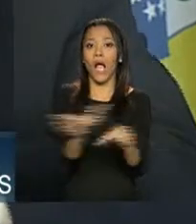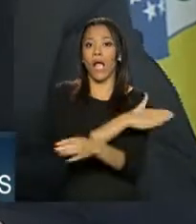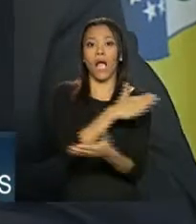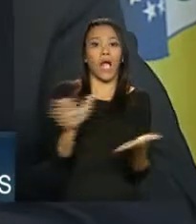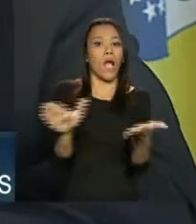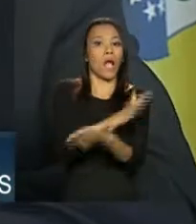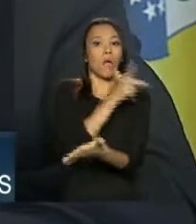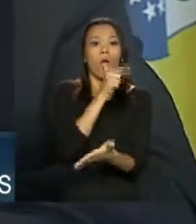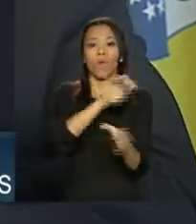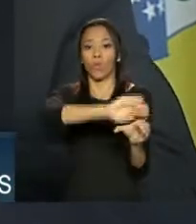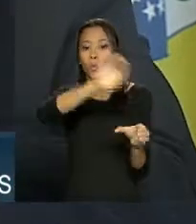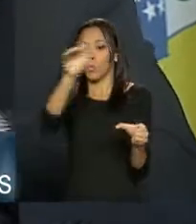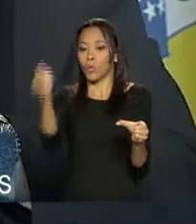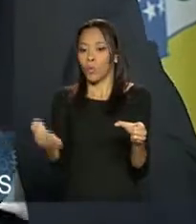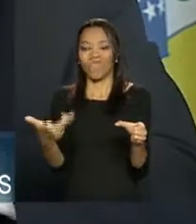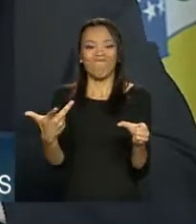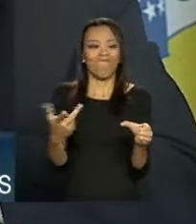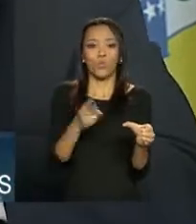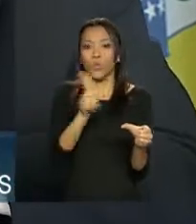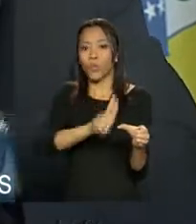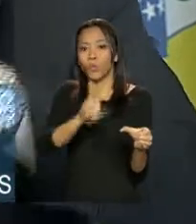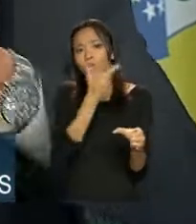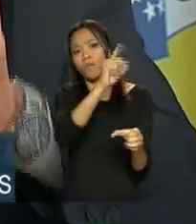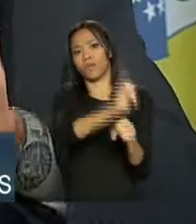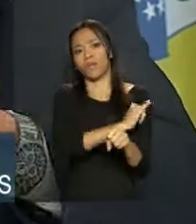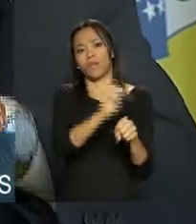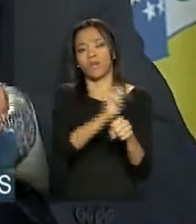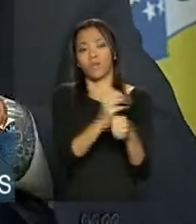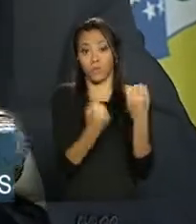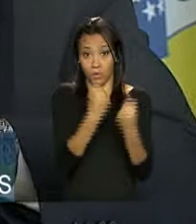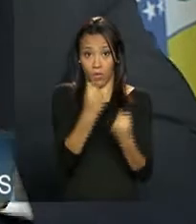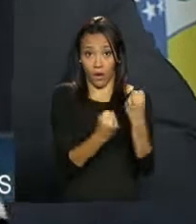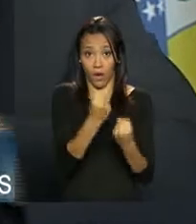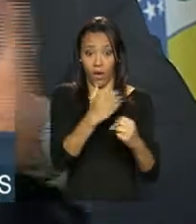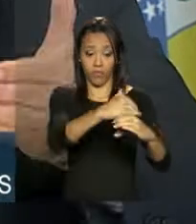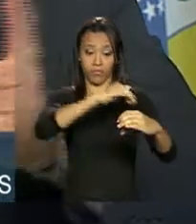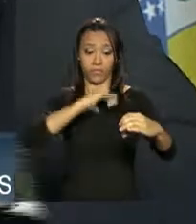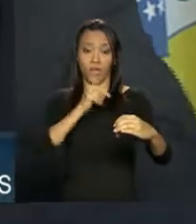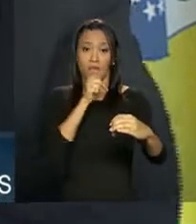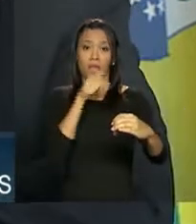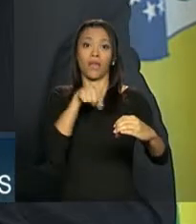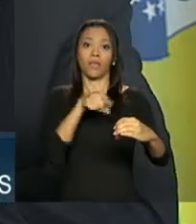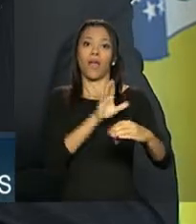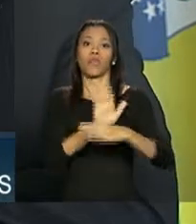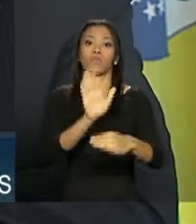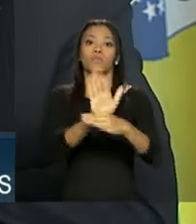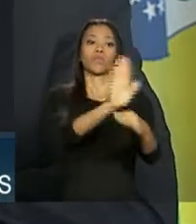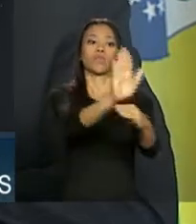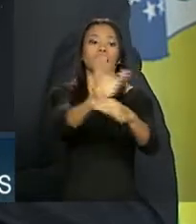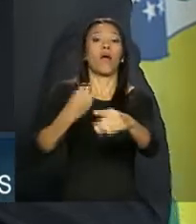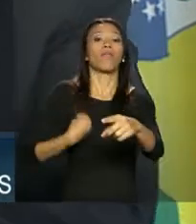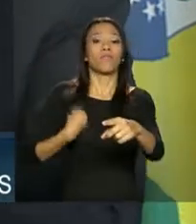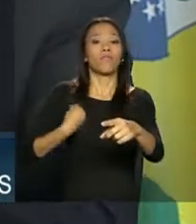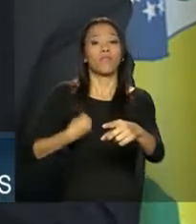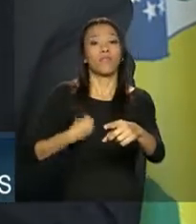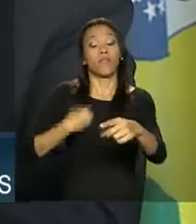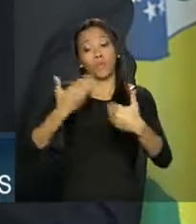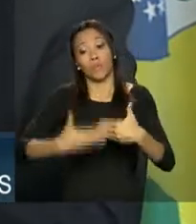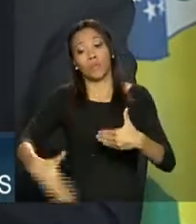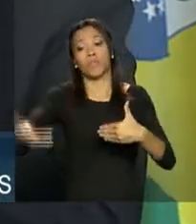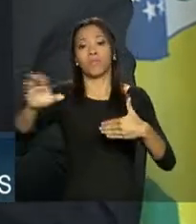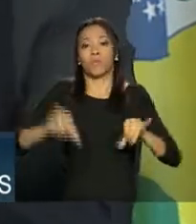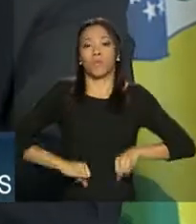que dá ele uma uma solução de água para que ele possa viver durante todo esse período então esses são